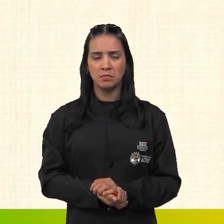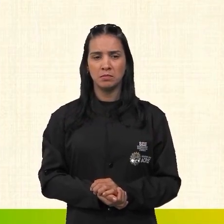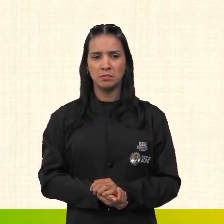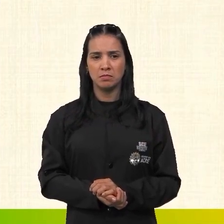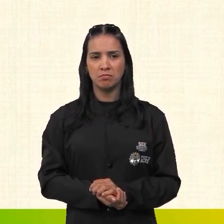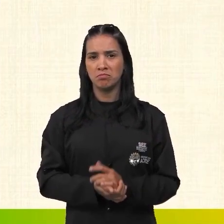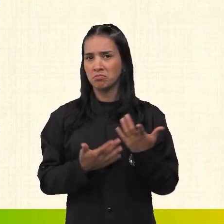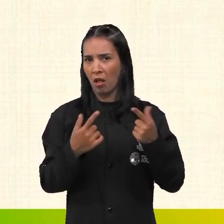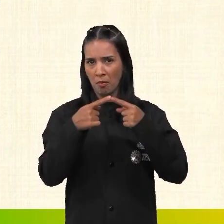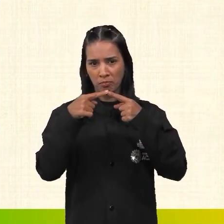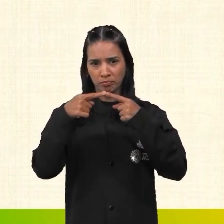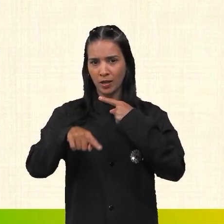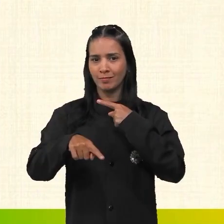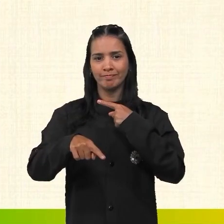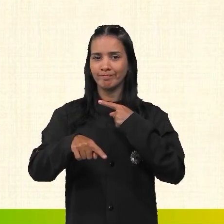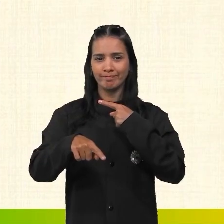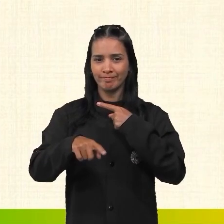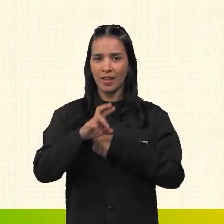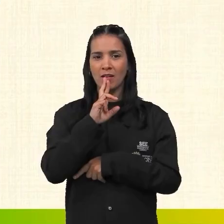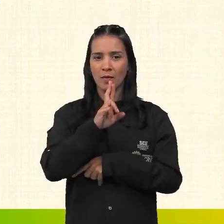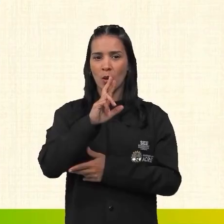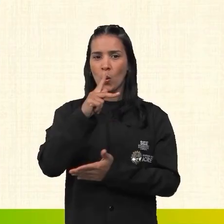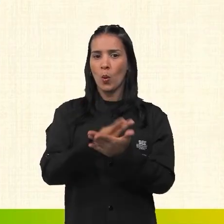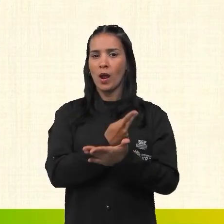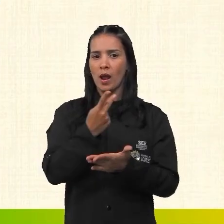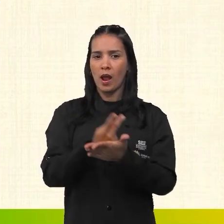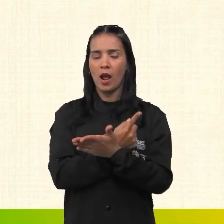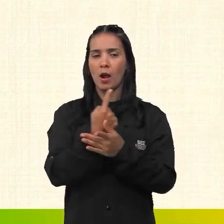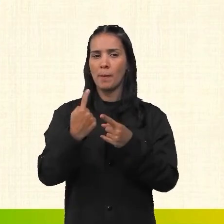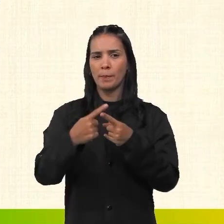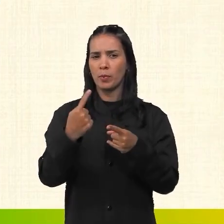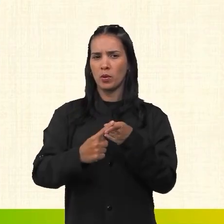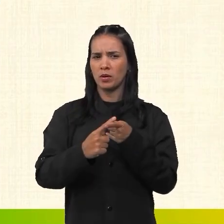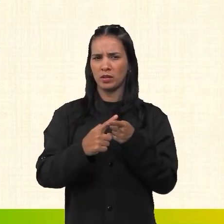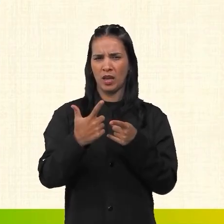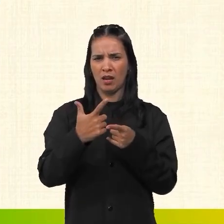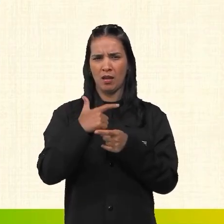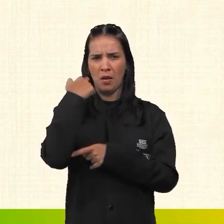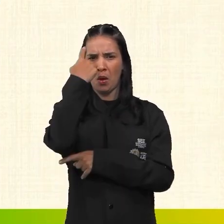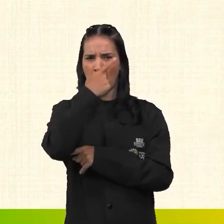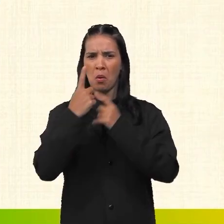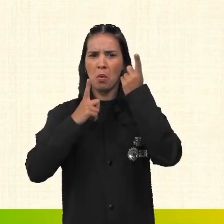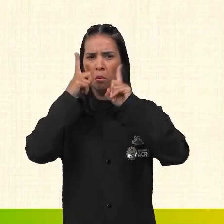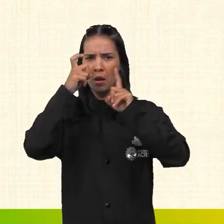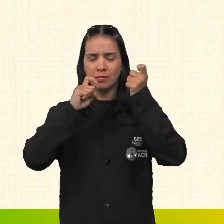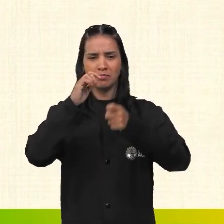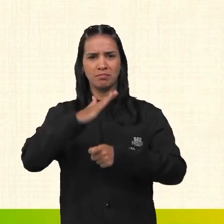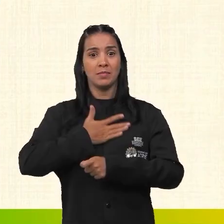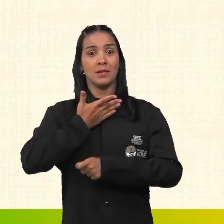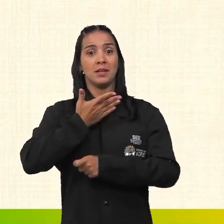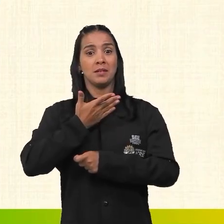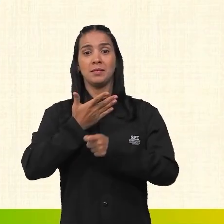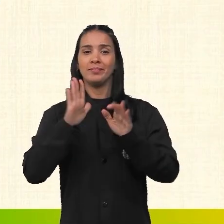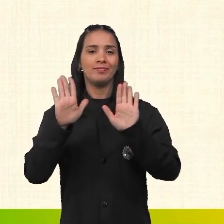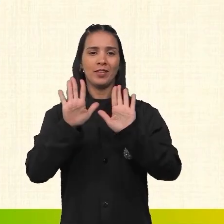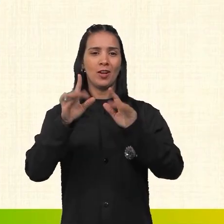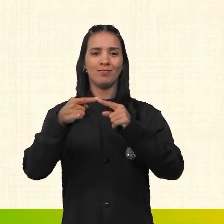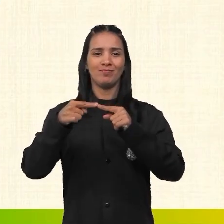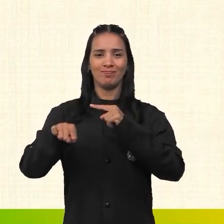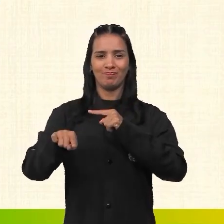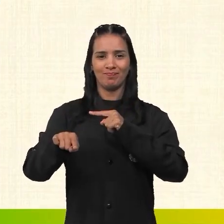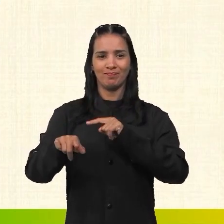Também não é a nossa resposta, até porque ele não faz uma cara de surpresa, ele não está surpreso, então também não